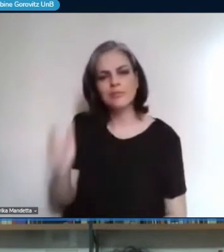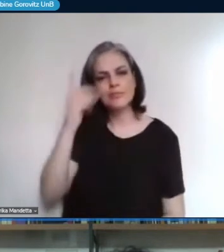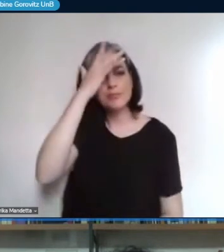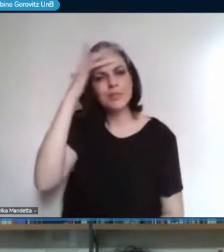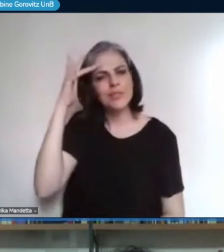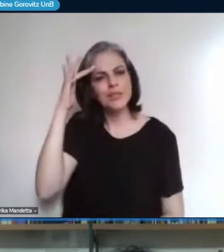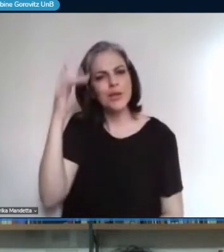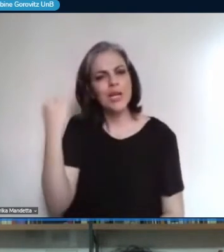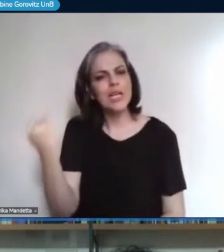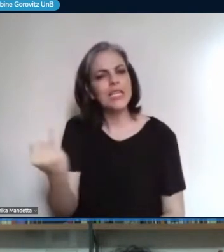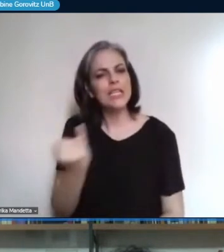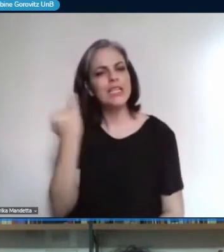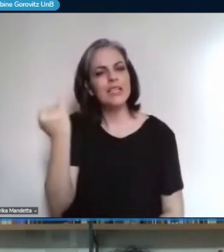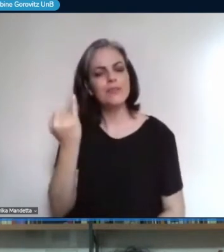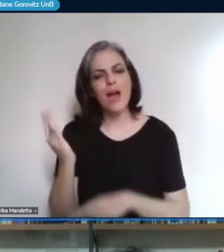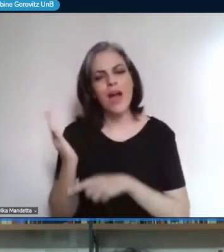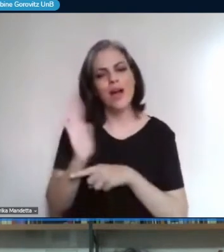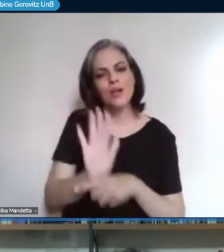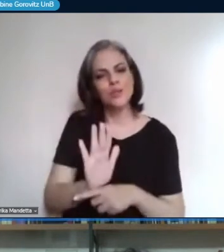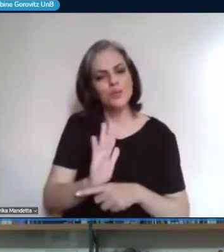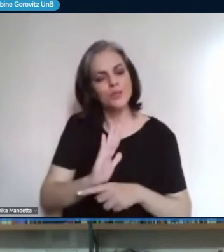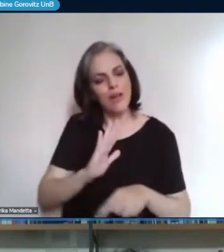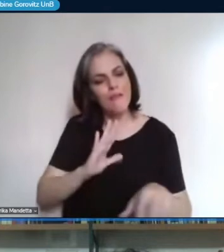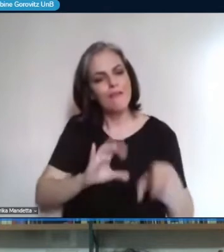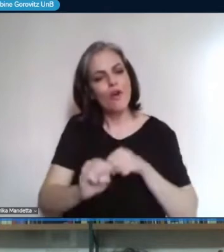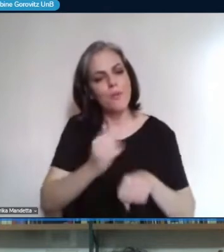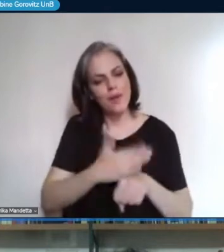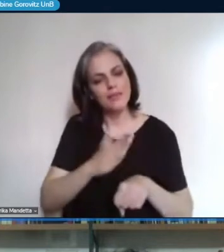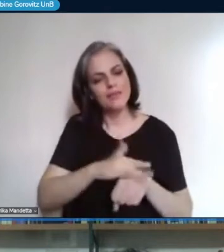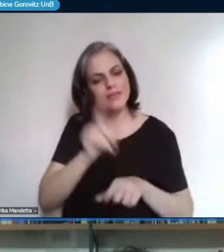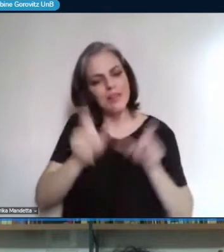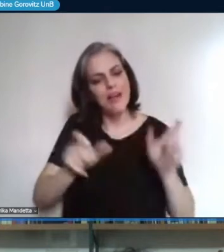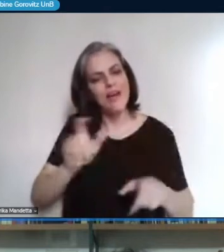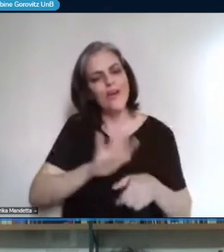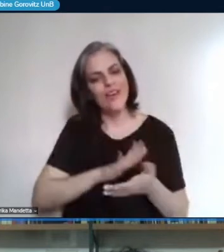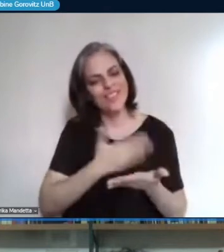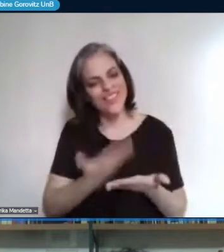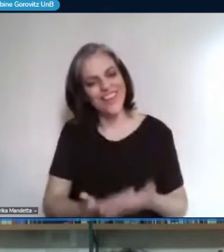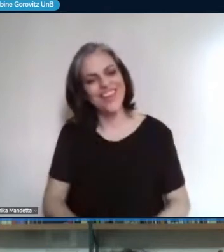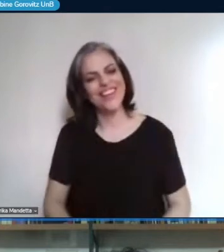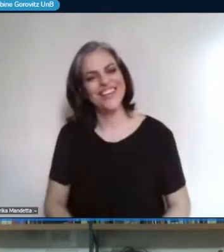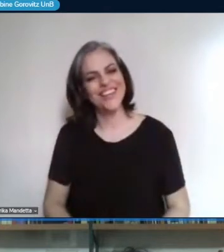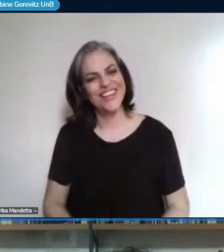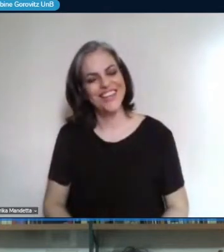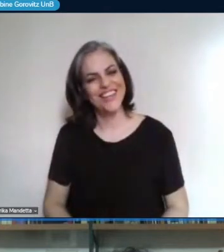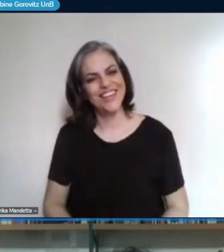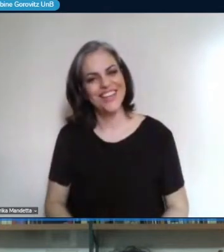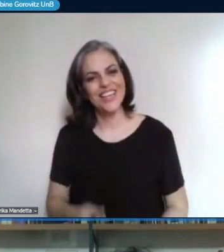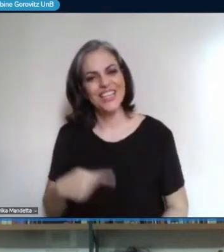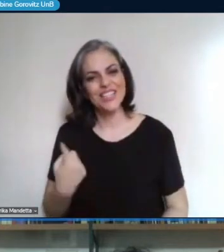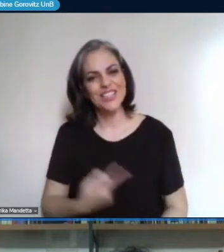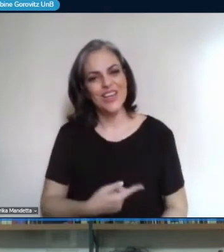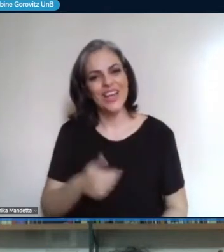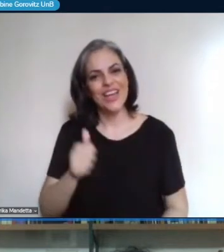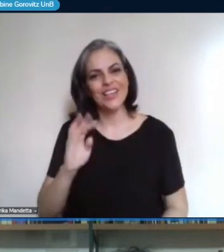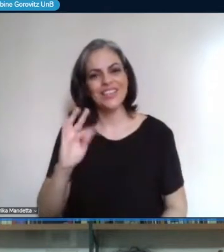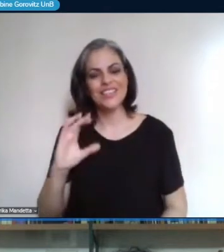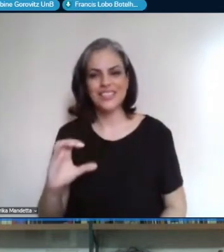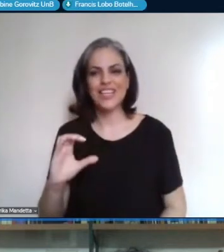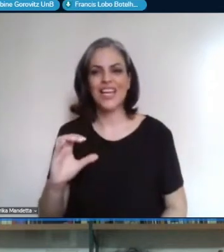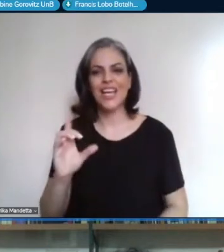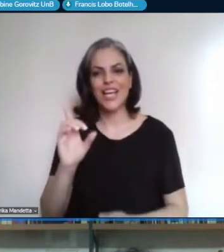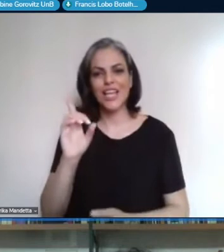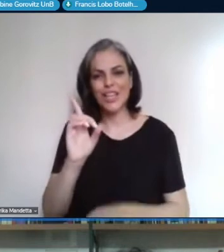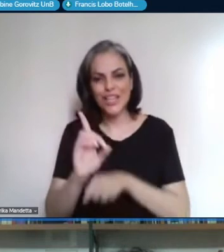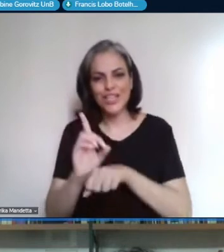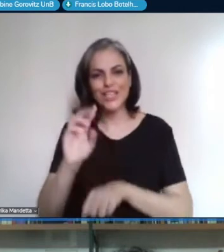formação dos intérpretes dentro da frente. Nós estamos apresentando um APCM de doutorado, né, então,